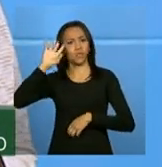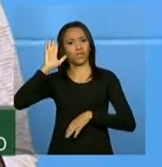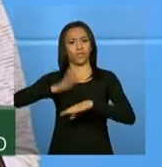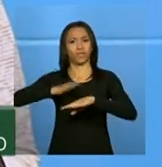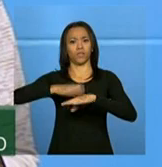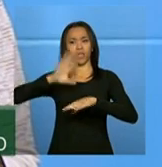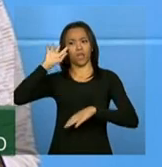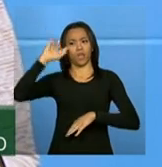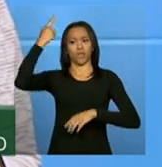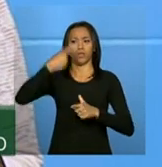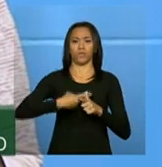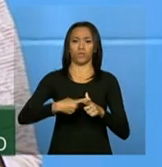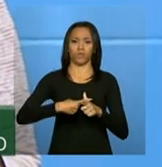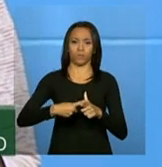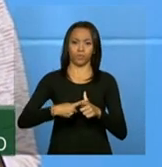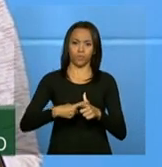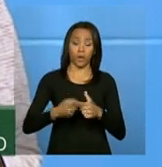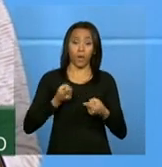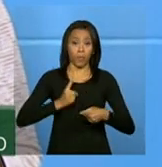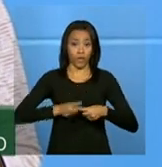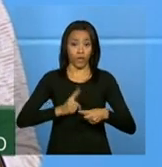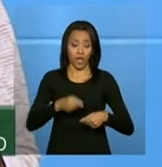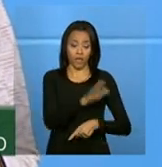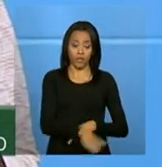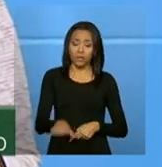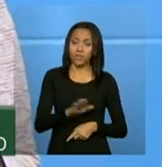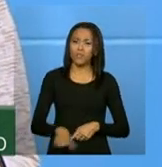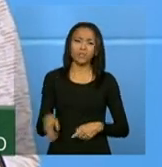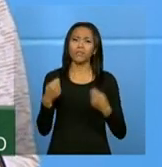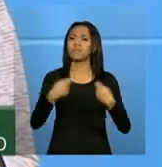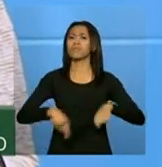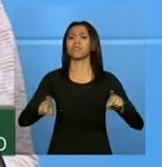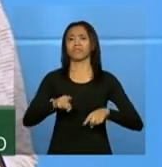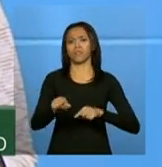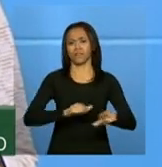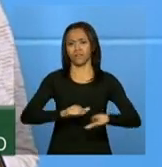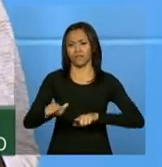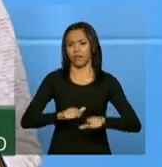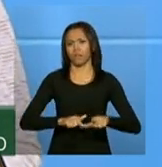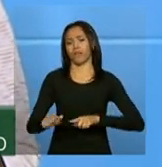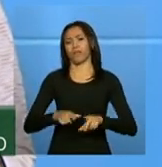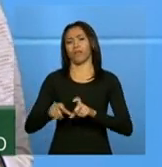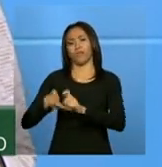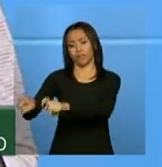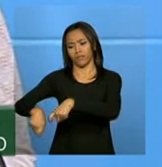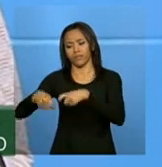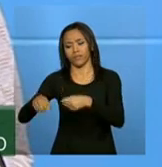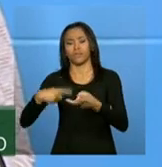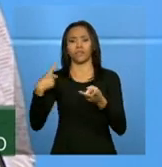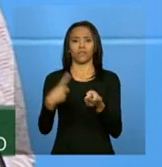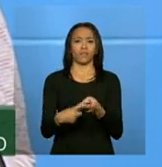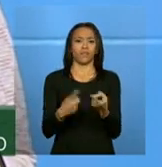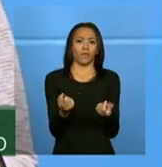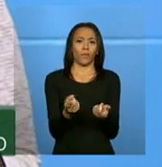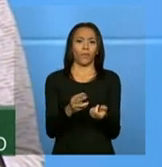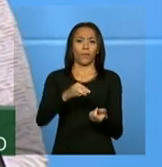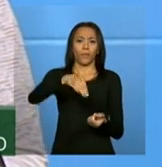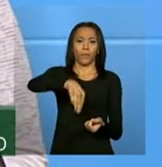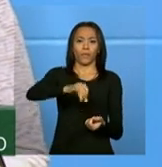ser autossuficiente, porque as crianças não devem ter que trabalhar em minas, em campos ou em residências.